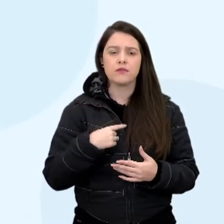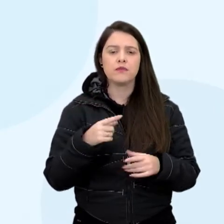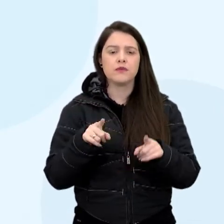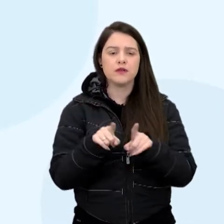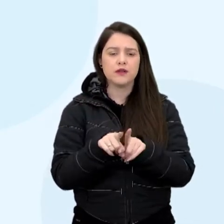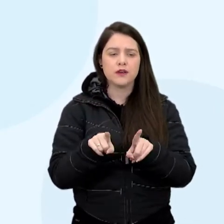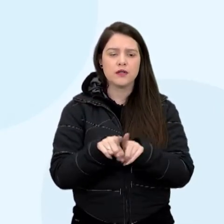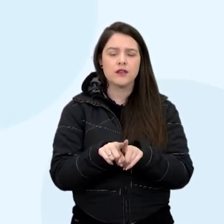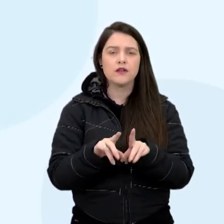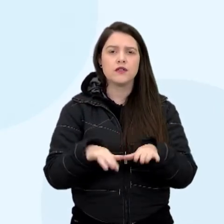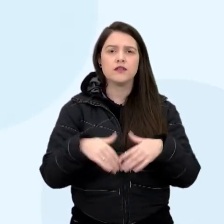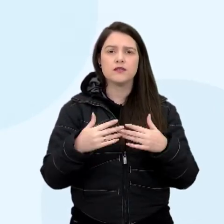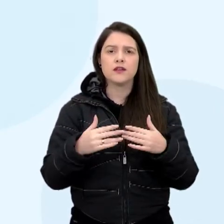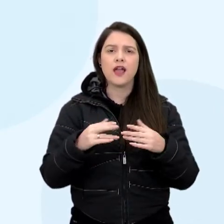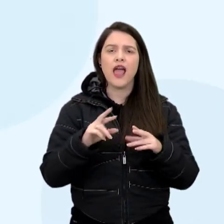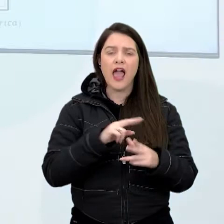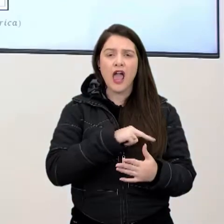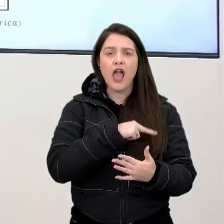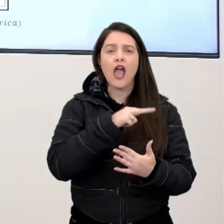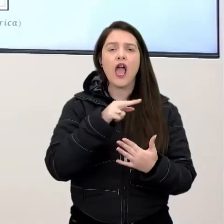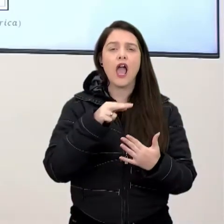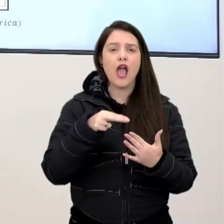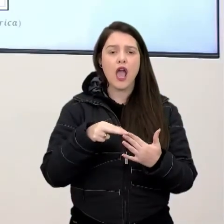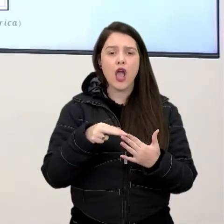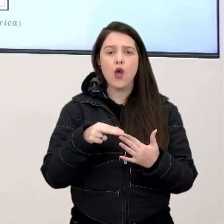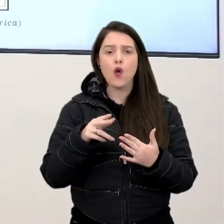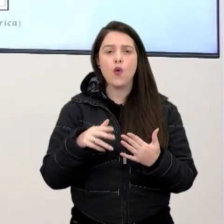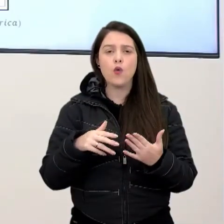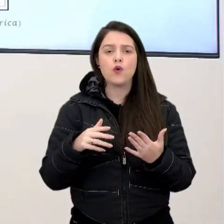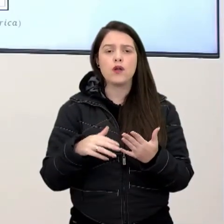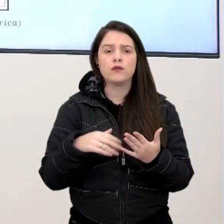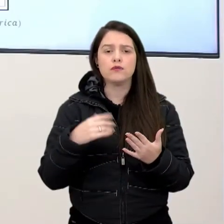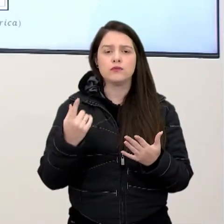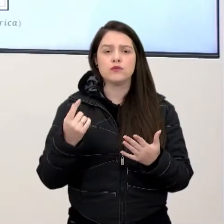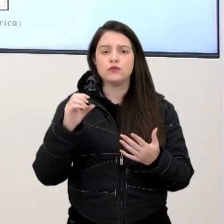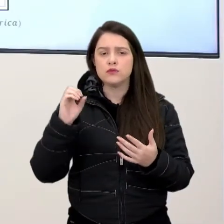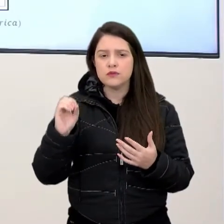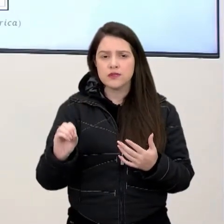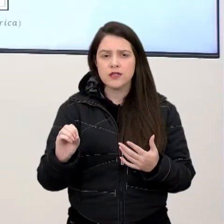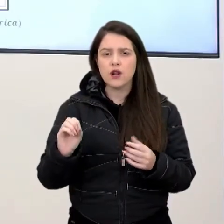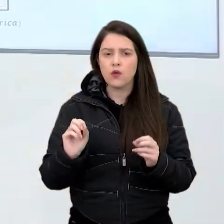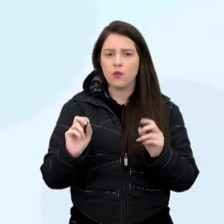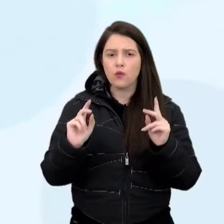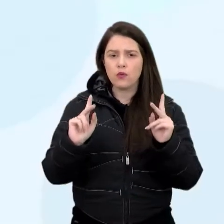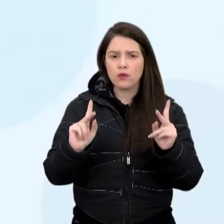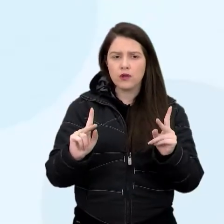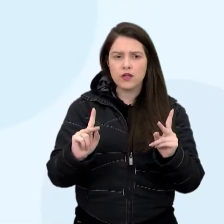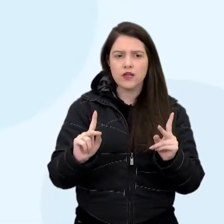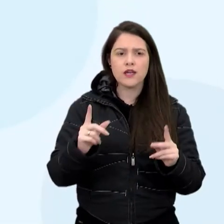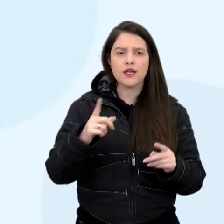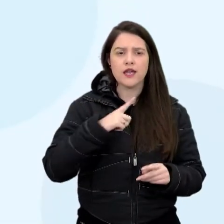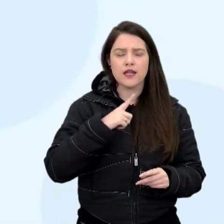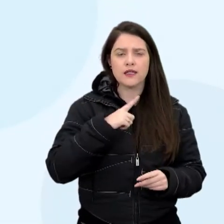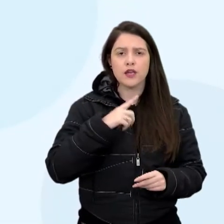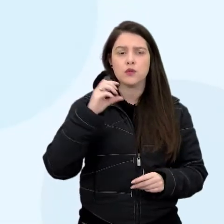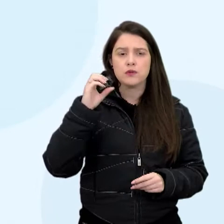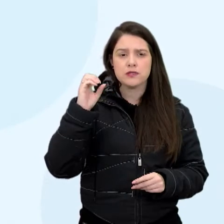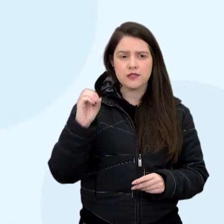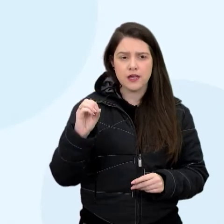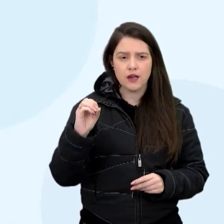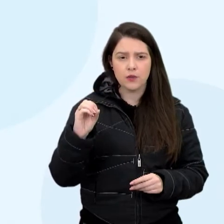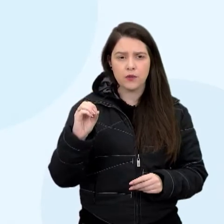acontece? A referência ela começou no ano 0. Ok? Então, esse 0 aqui, deixa eu pegar a